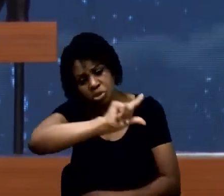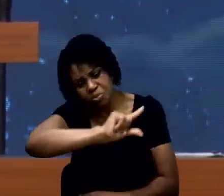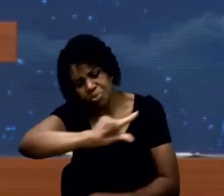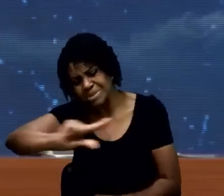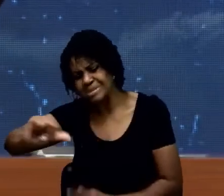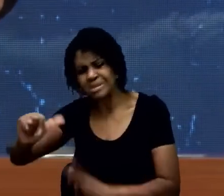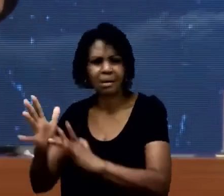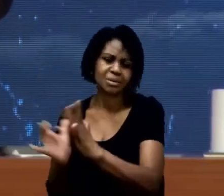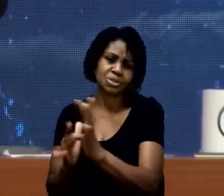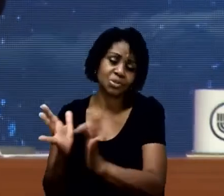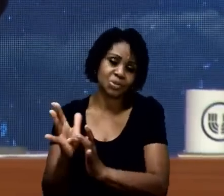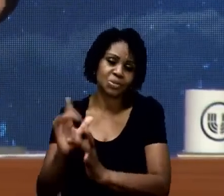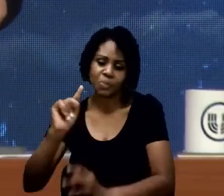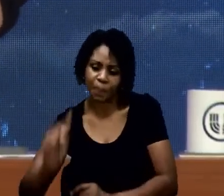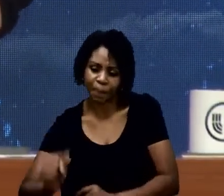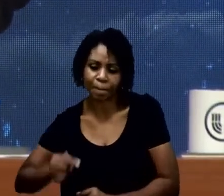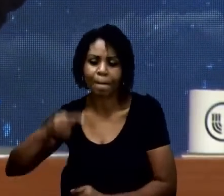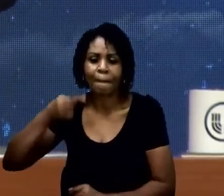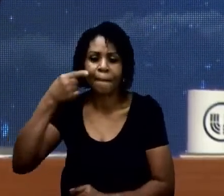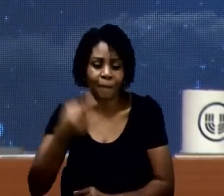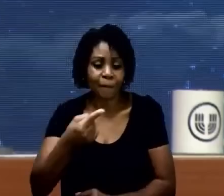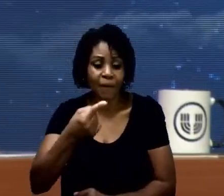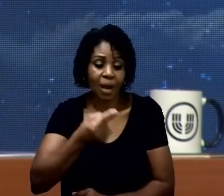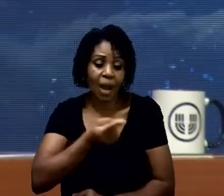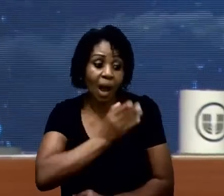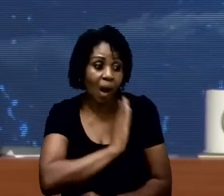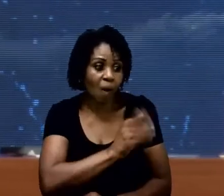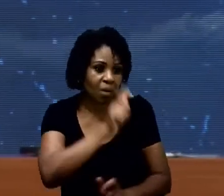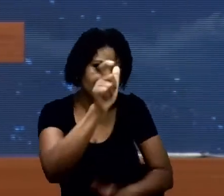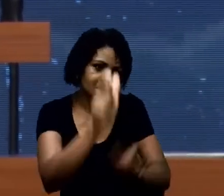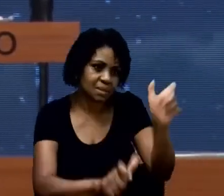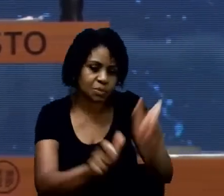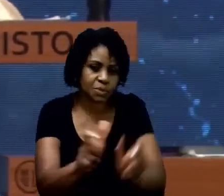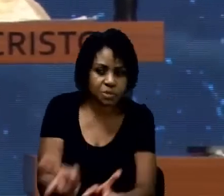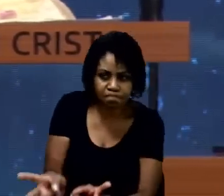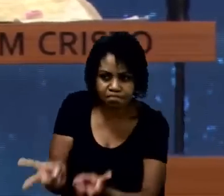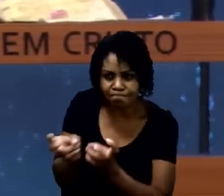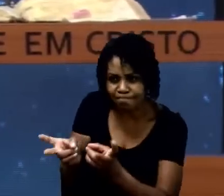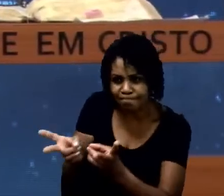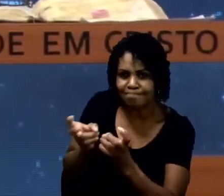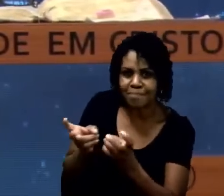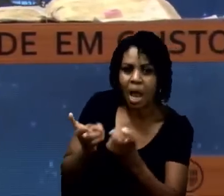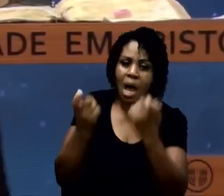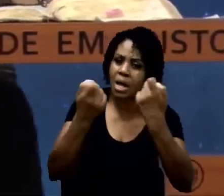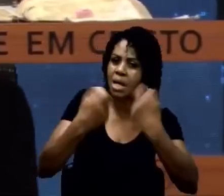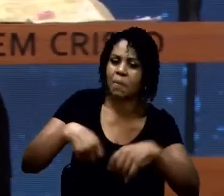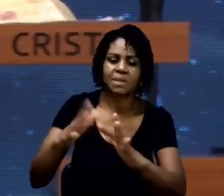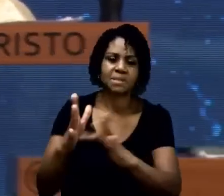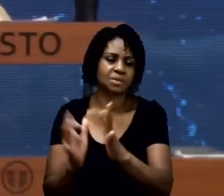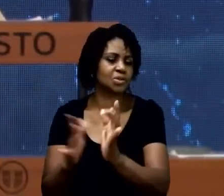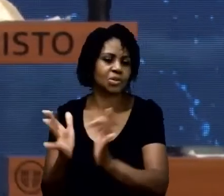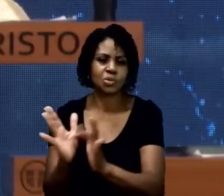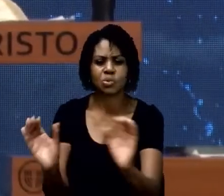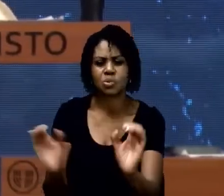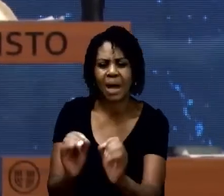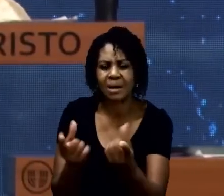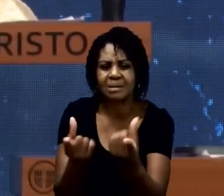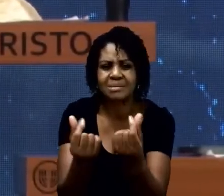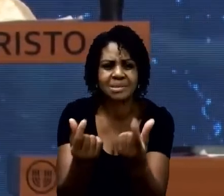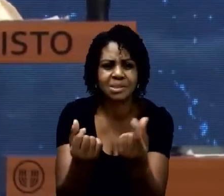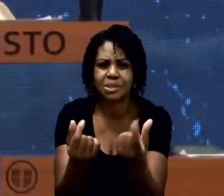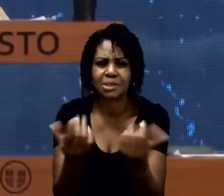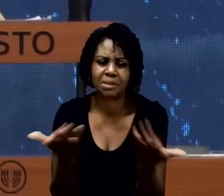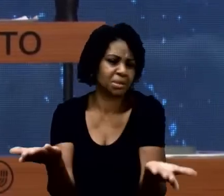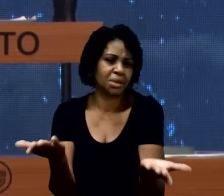Jesus. Mas depois, o coração deles ficou cheio. Foi ficando cheio. Eu preciso. Ninguém, o dinheiro, ó.